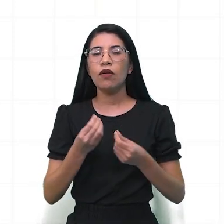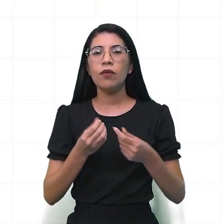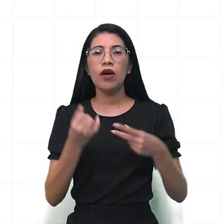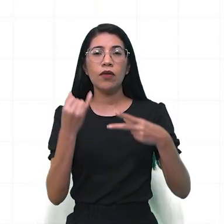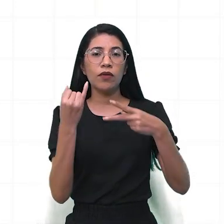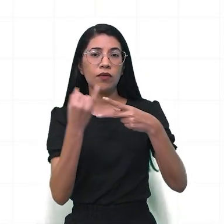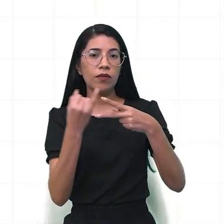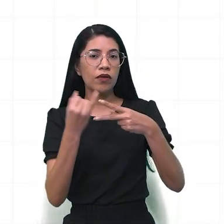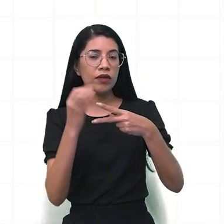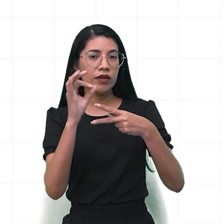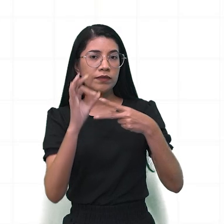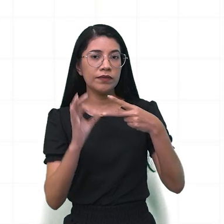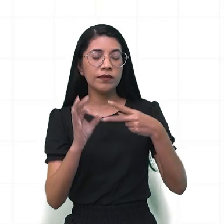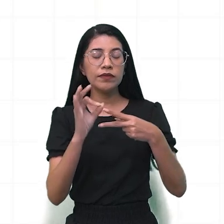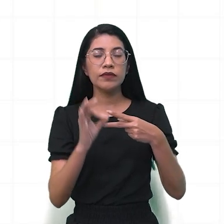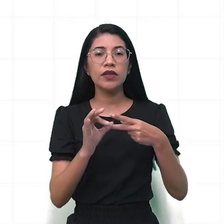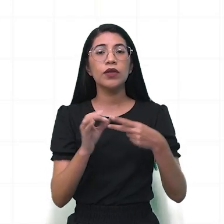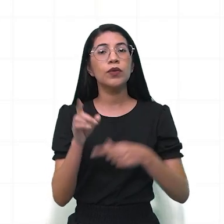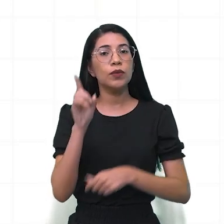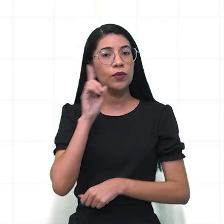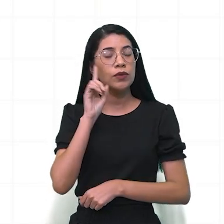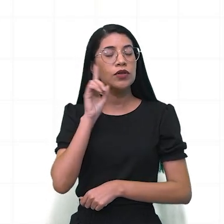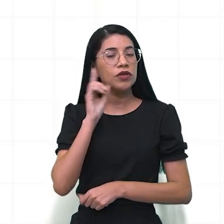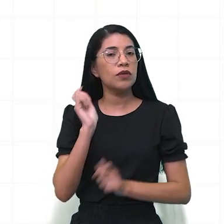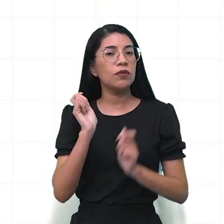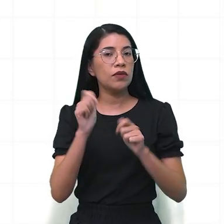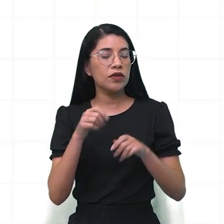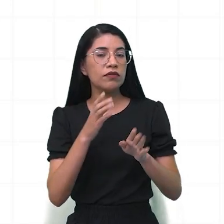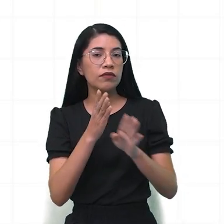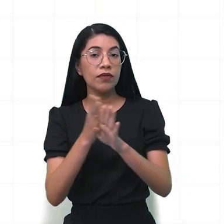né, no nosso dia a dia, na